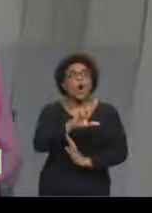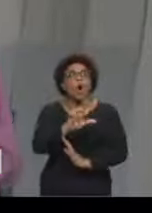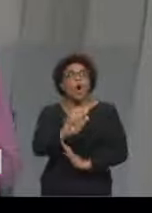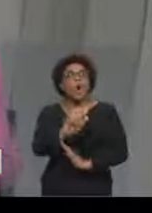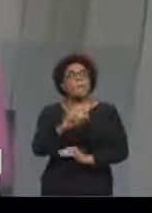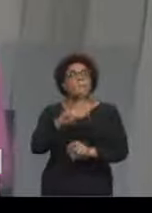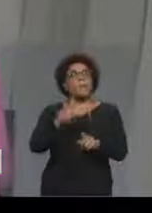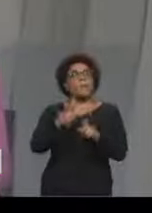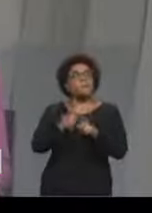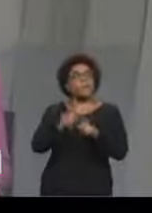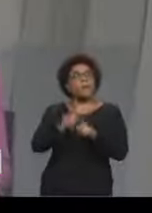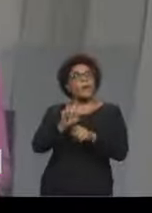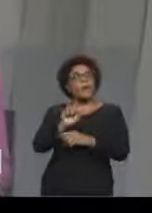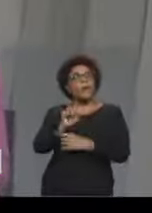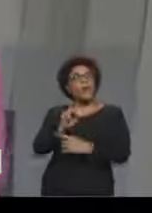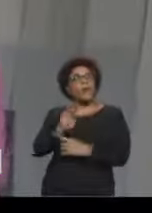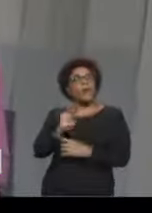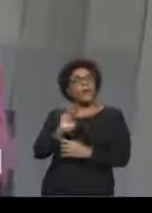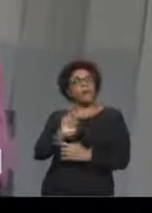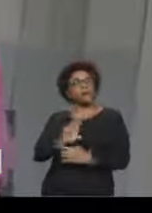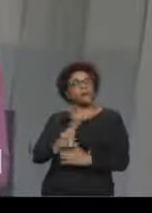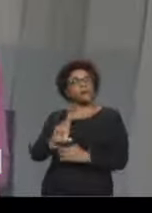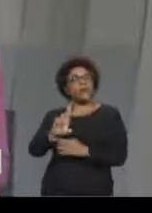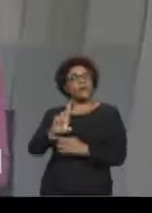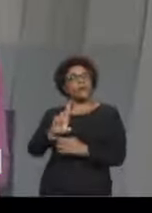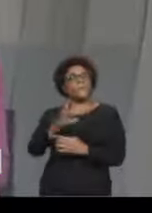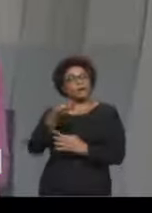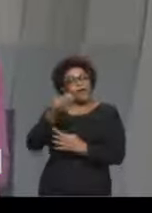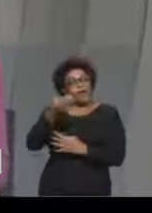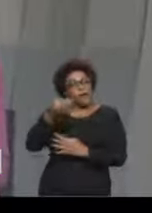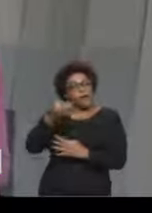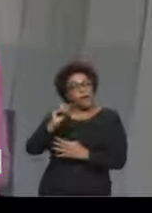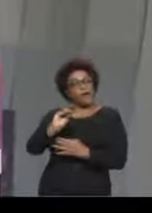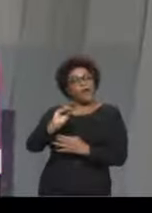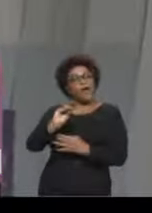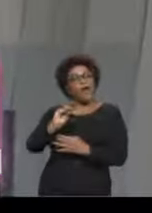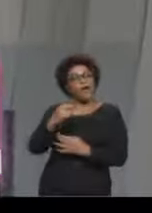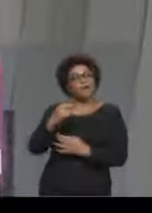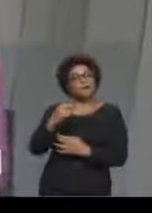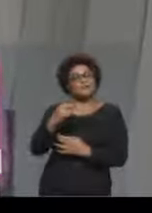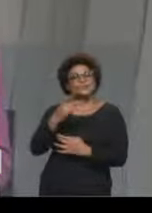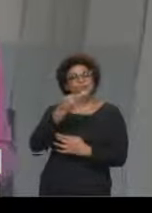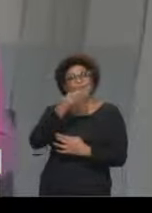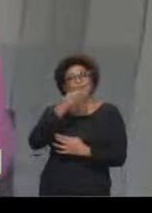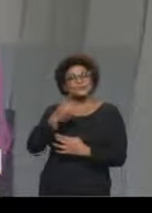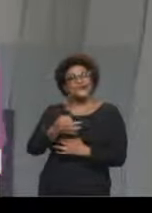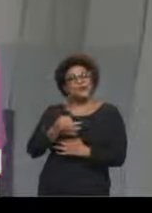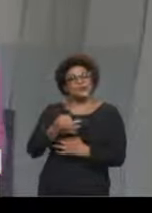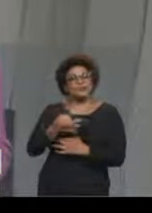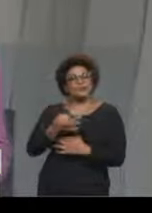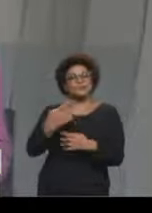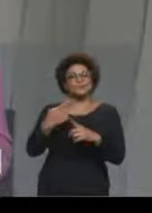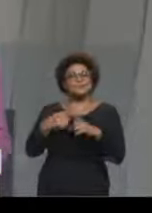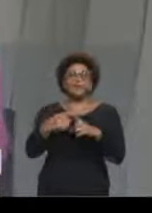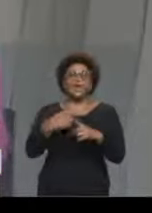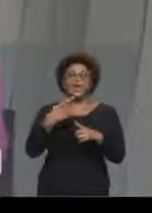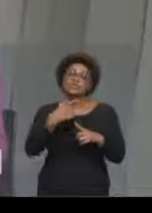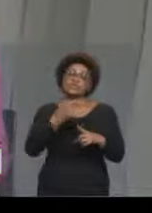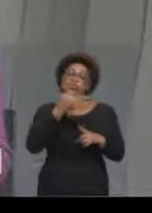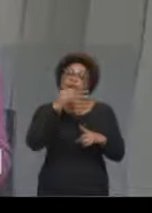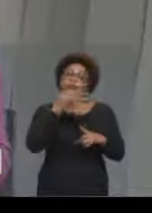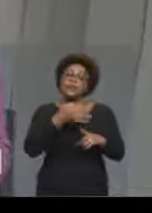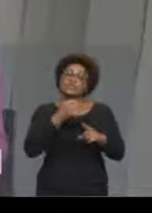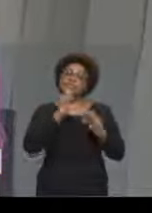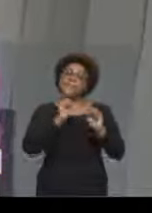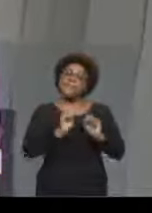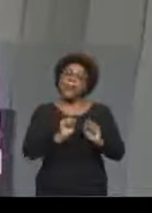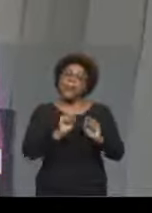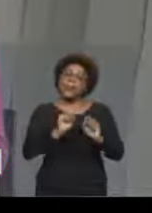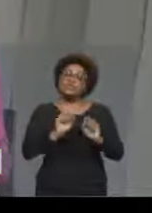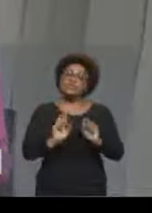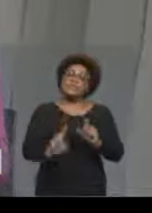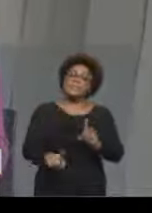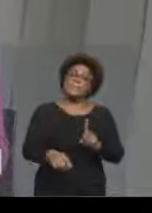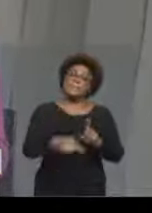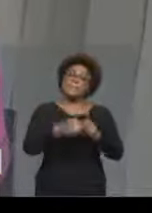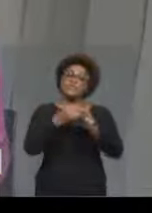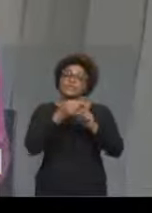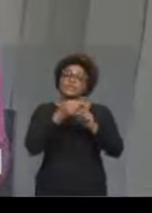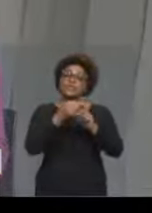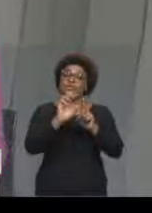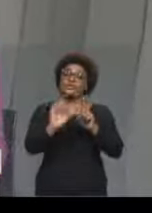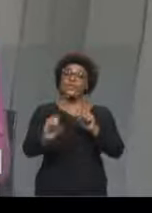ela vai ser positiva ou negativa. E importantíssimo que toda crítica,